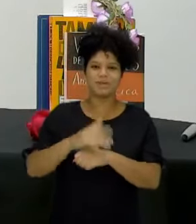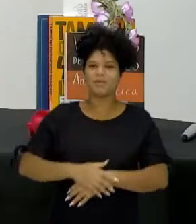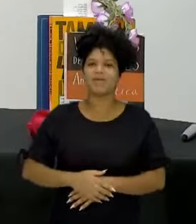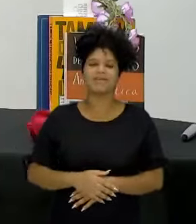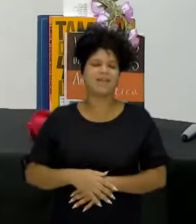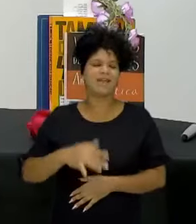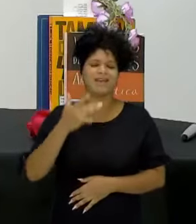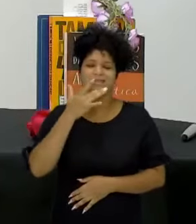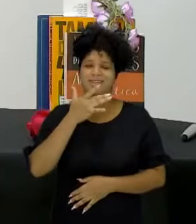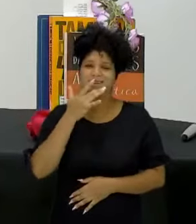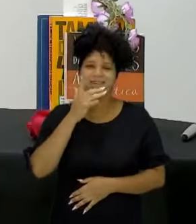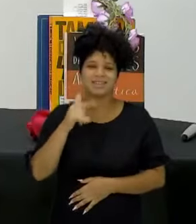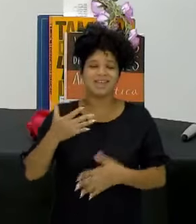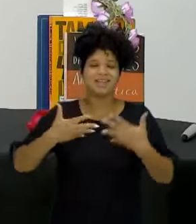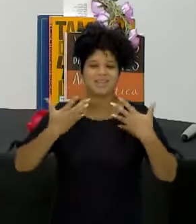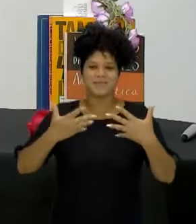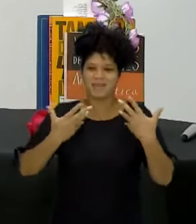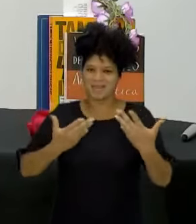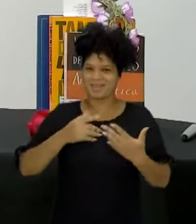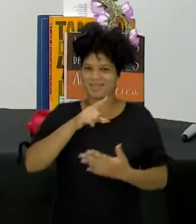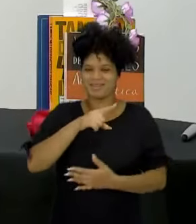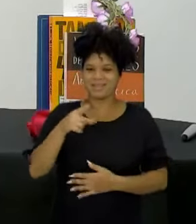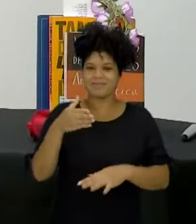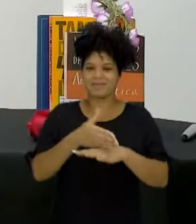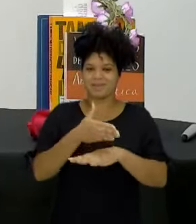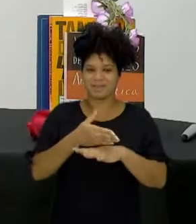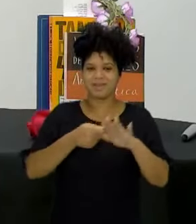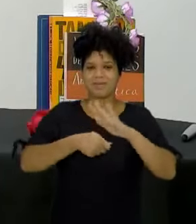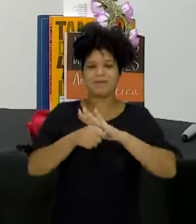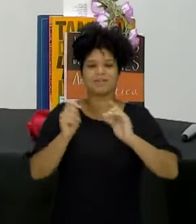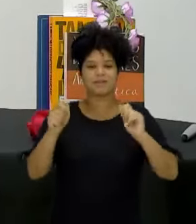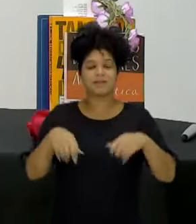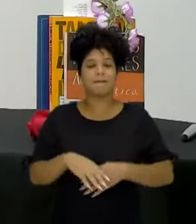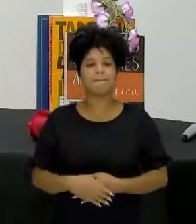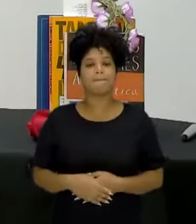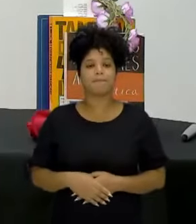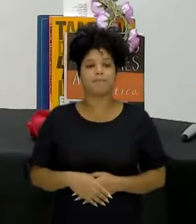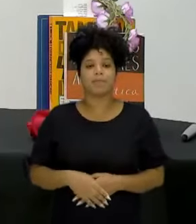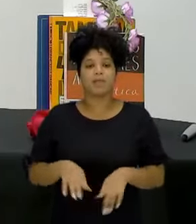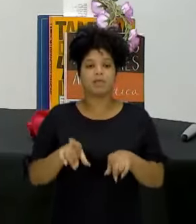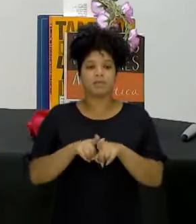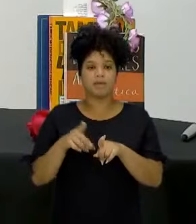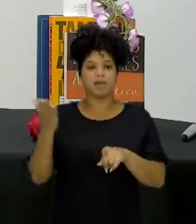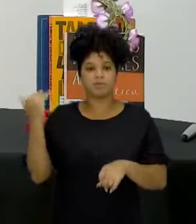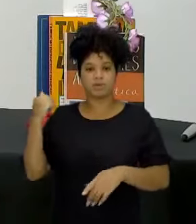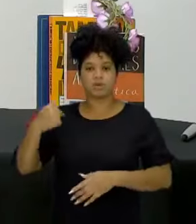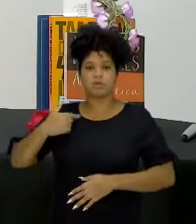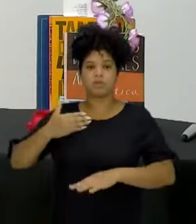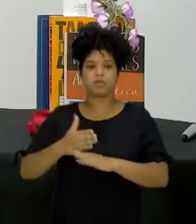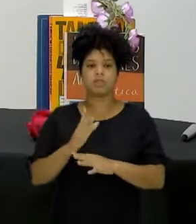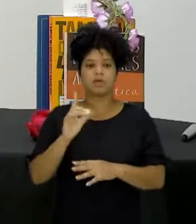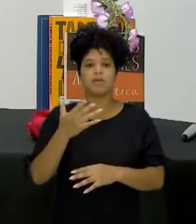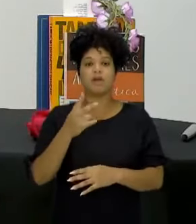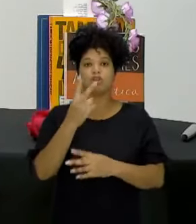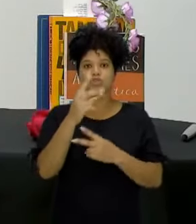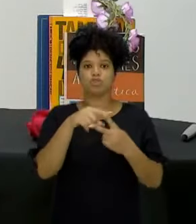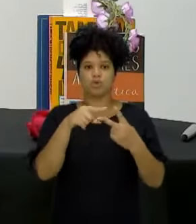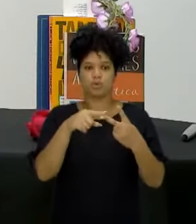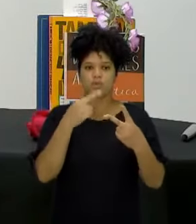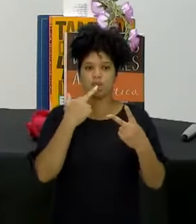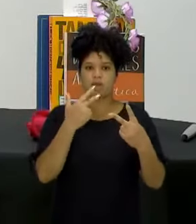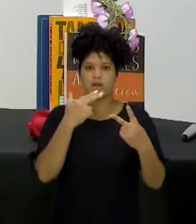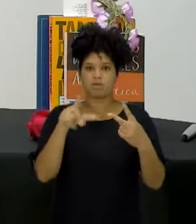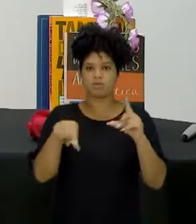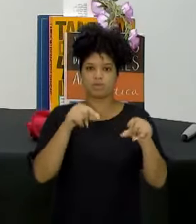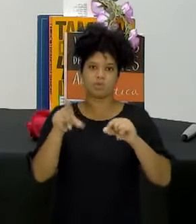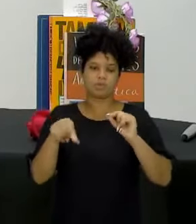super gostoso, divertido, vale a pena vocês investirem. E pelo menos quando eu tinha saído, poderia fazer dois idiomas ao mesmo tempo,